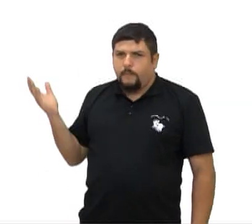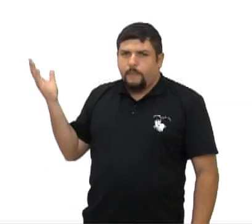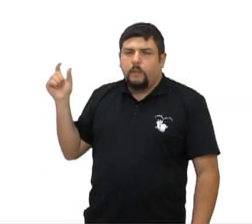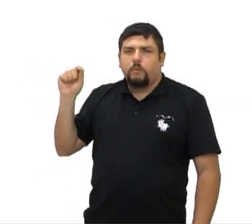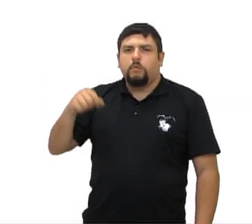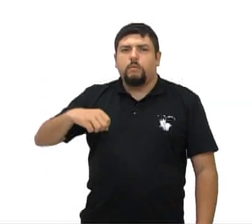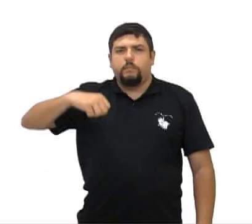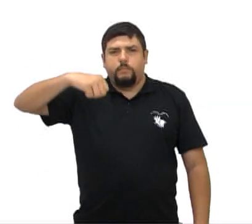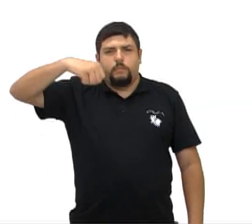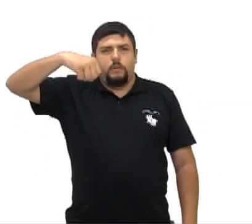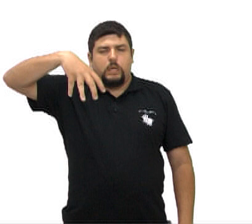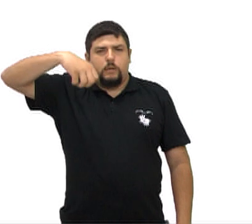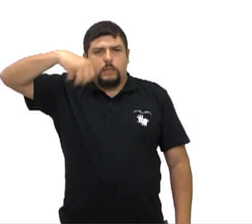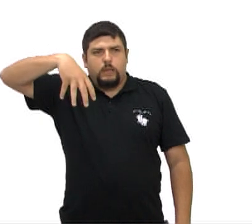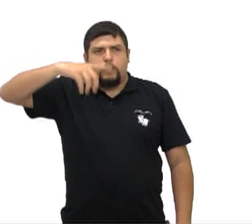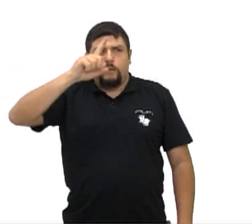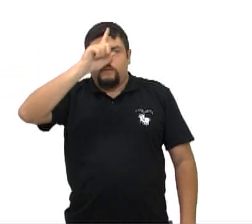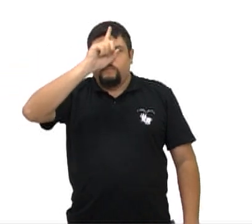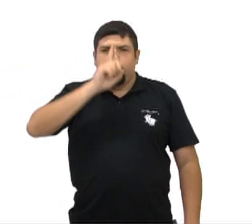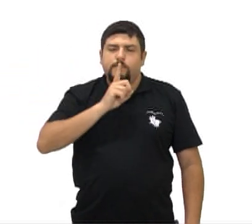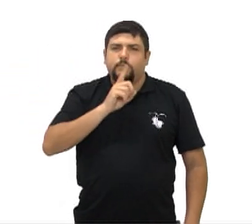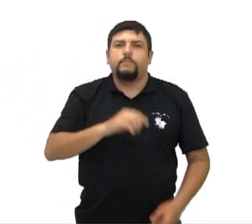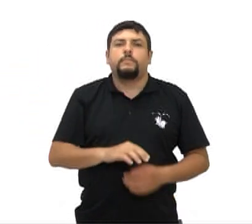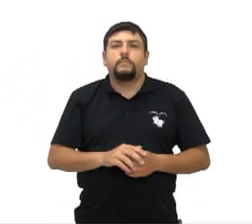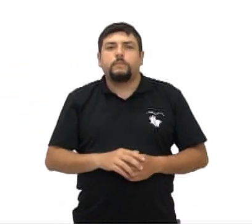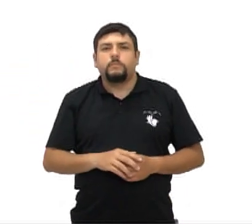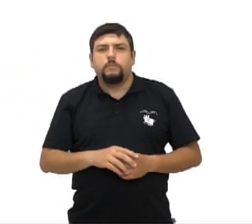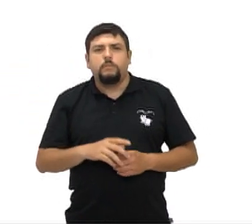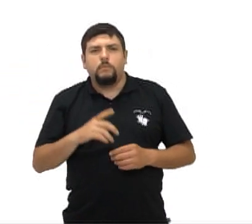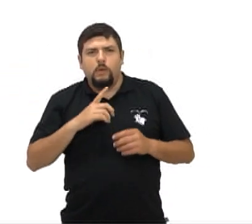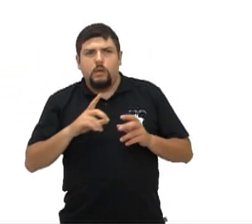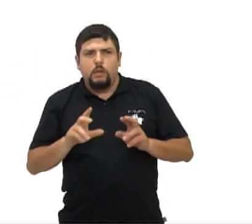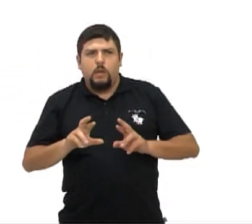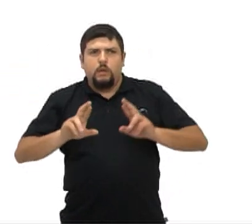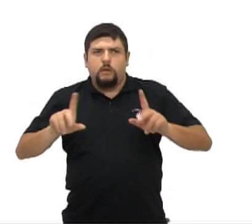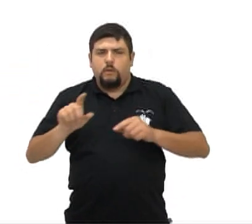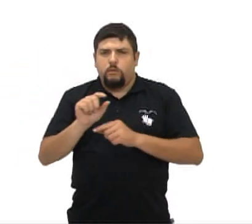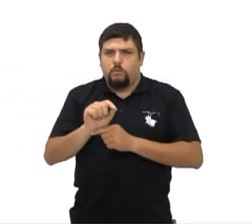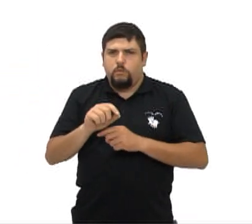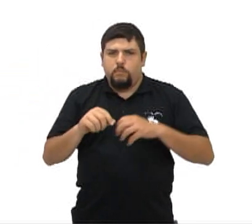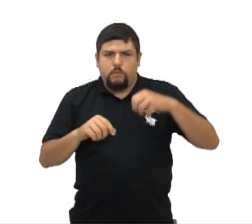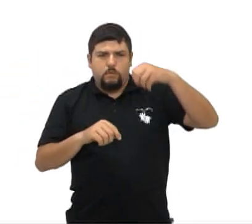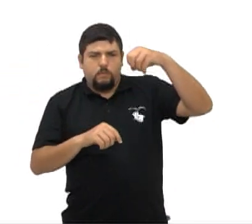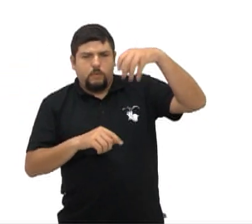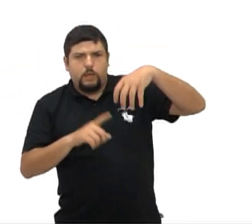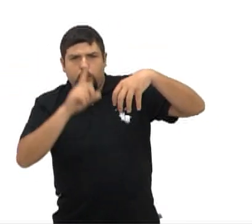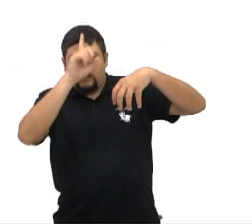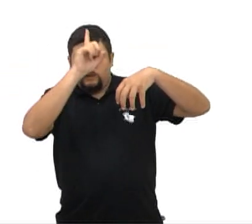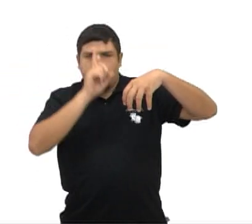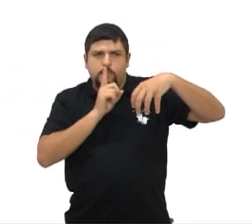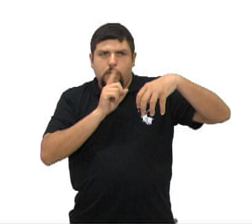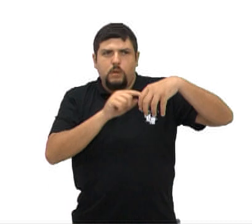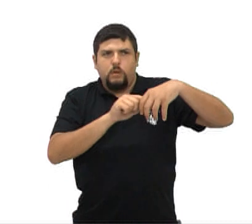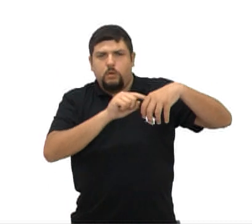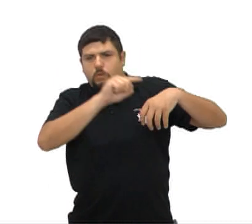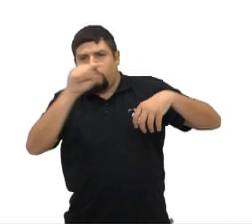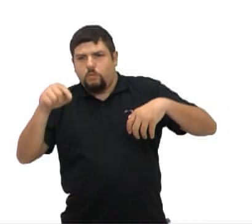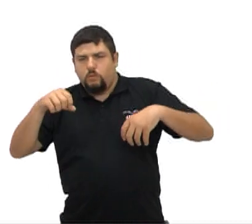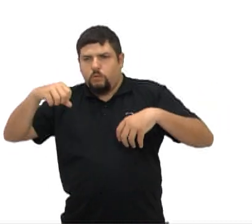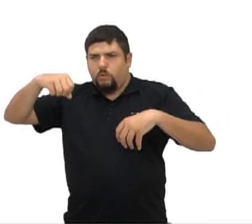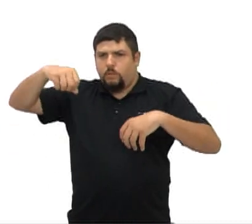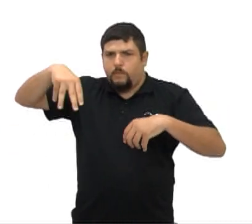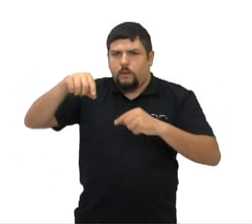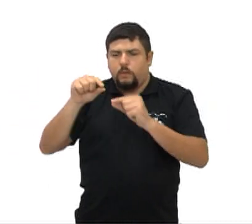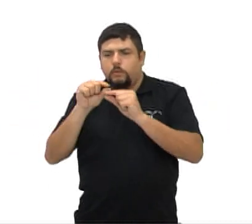halógenas, ok? Elas têm uma diferença entre as lâmpadas comuns, que são incandescentes, que só tem tungstênio. Na